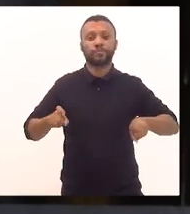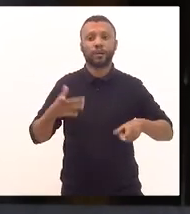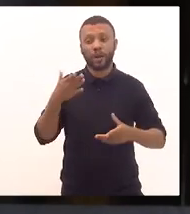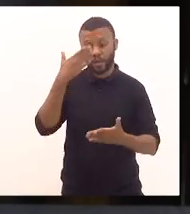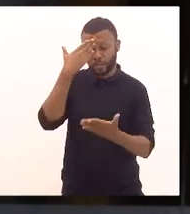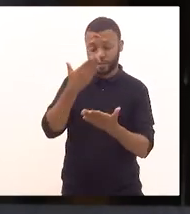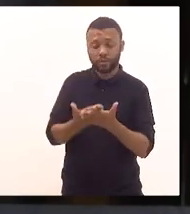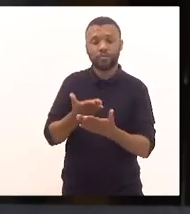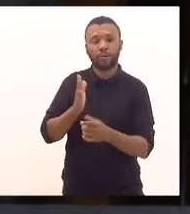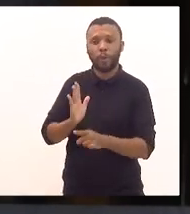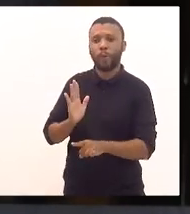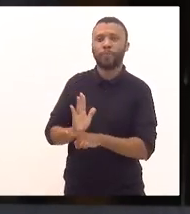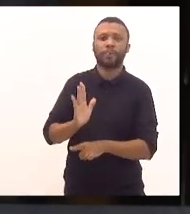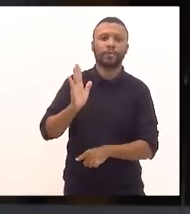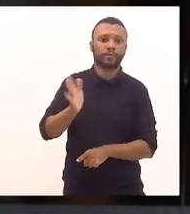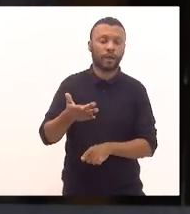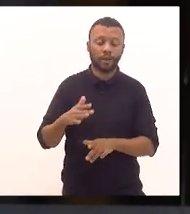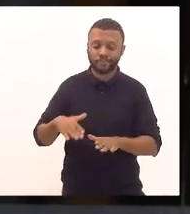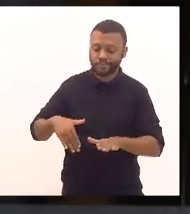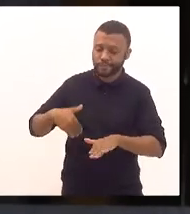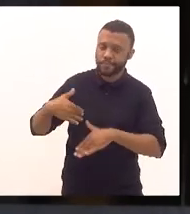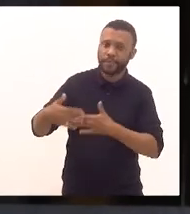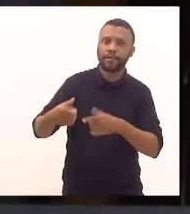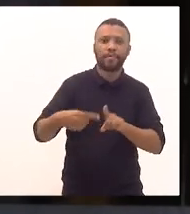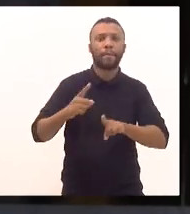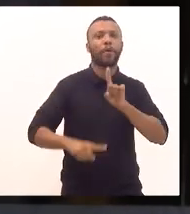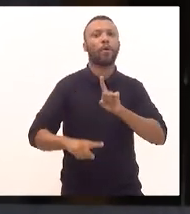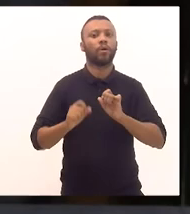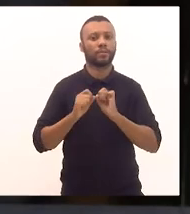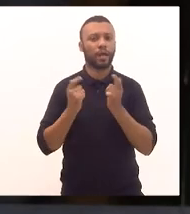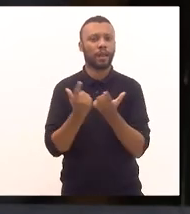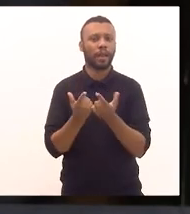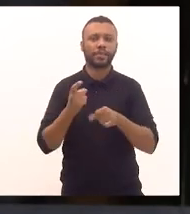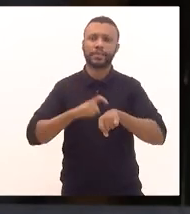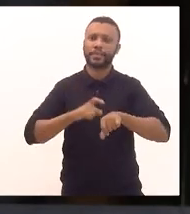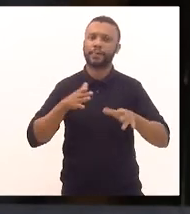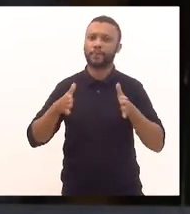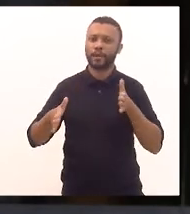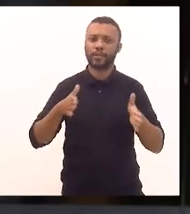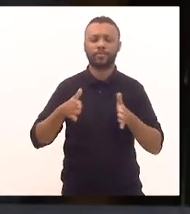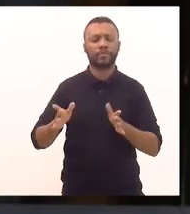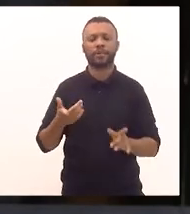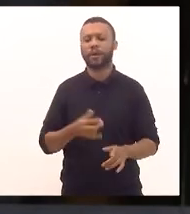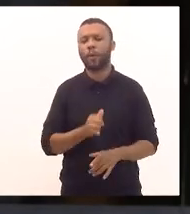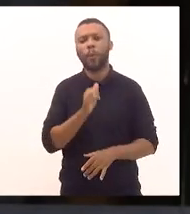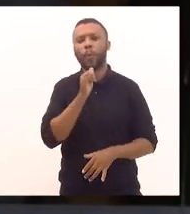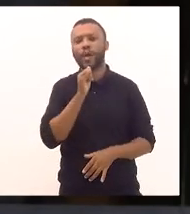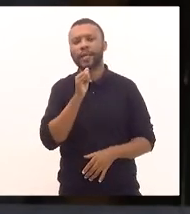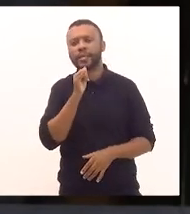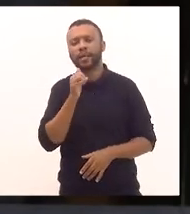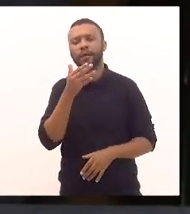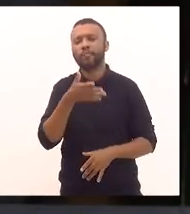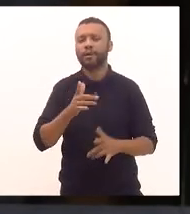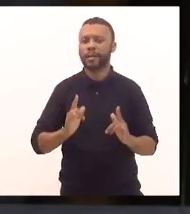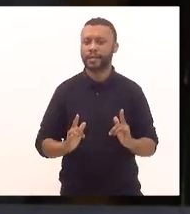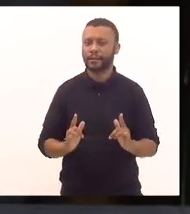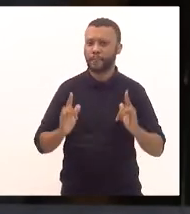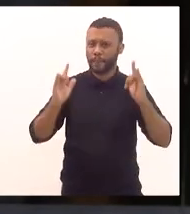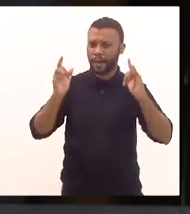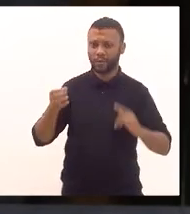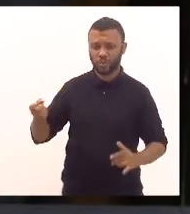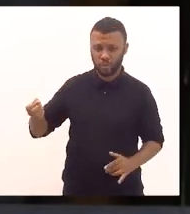contribuição acho que eu Parlamento avançou muito nesse período esse aqui é um exemplo esse prédio